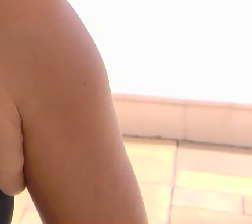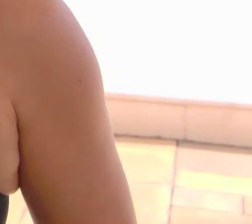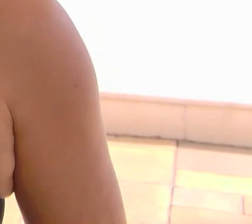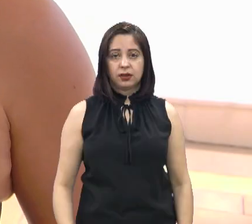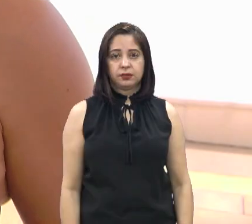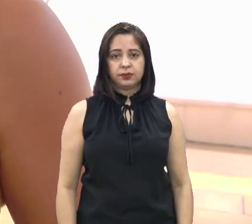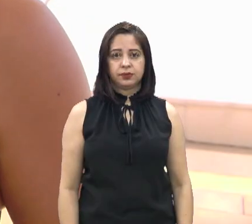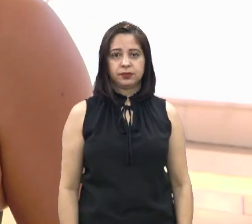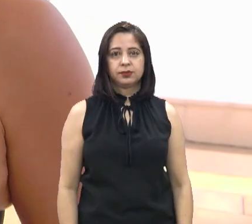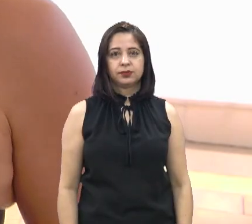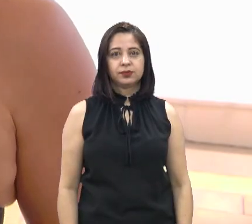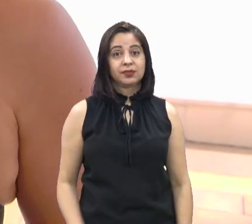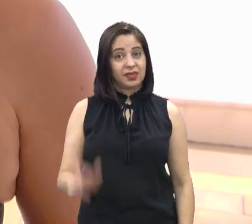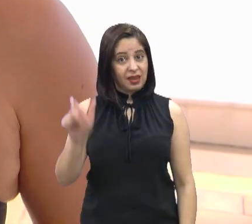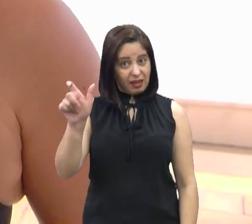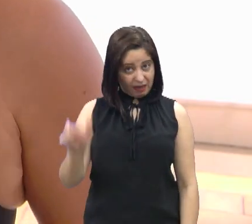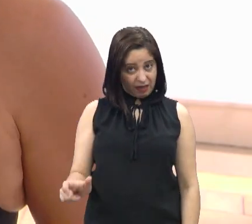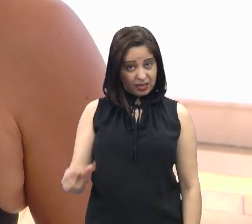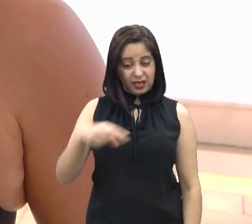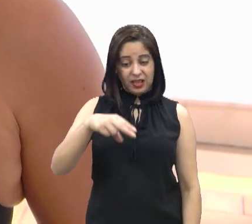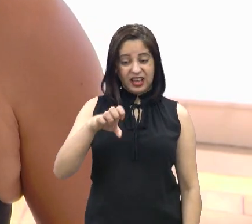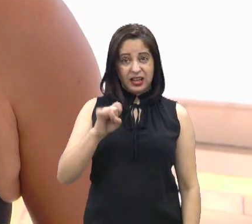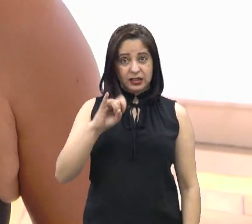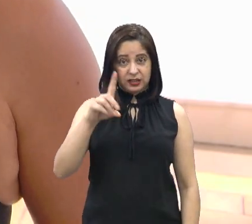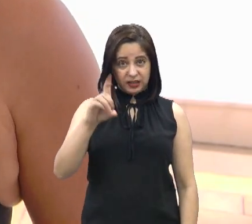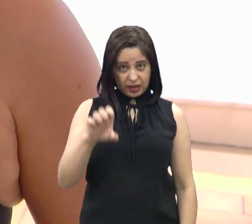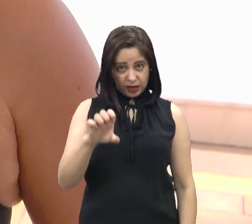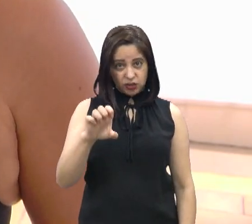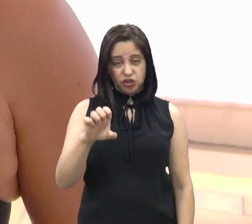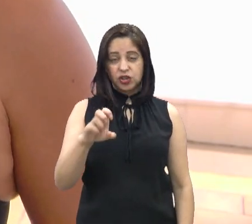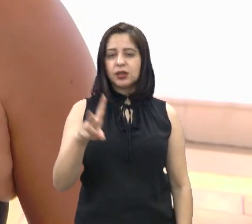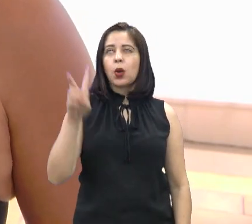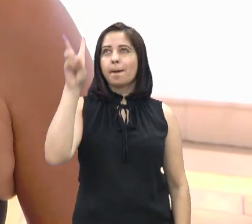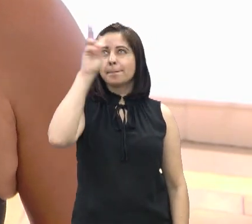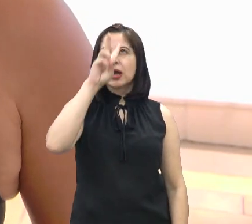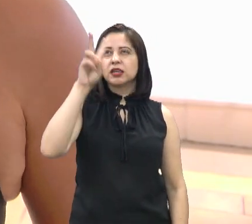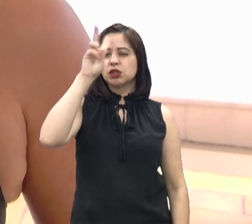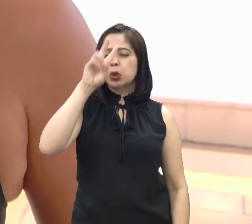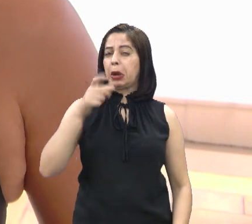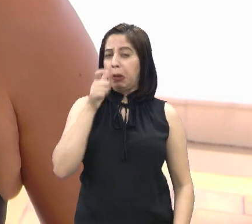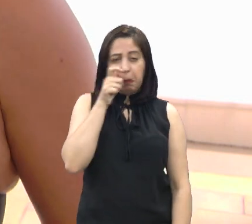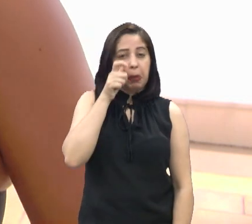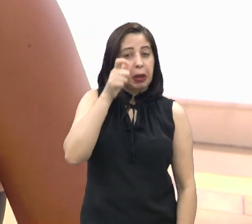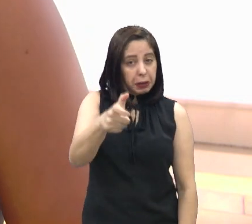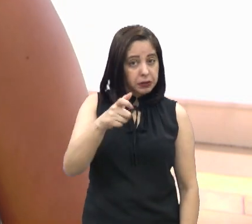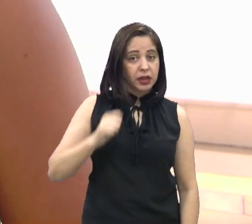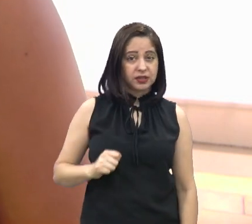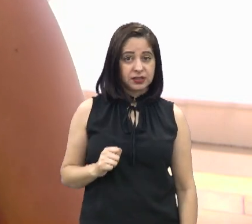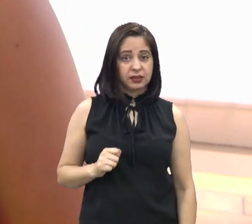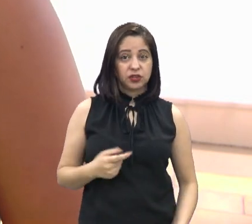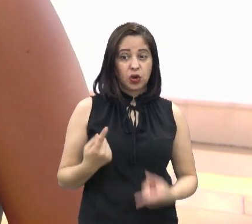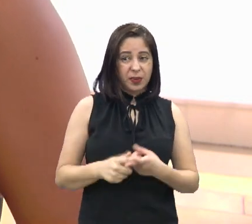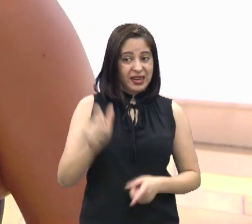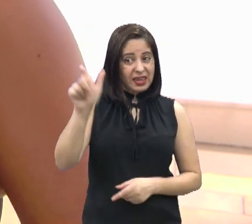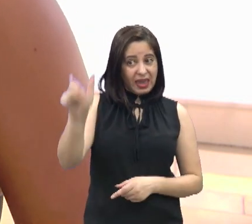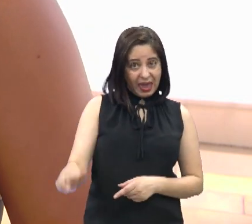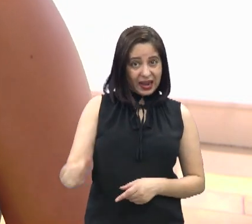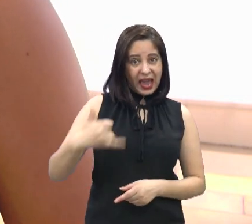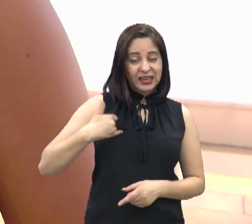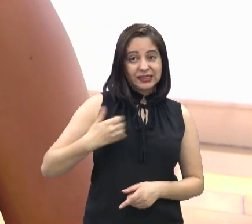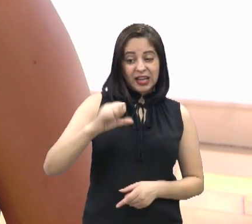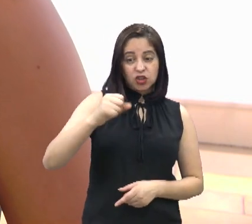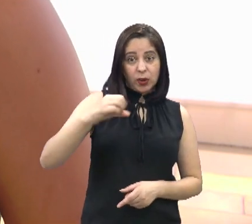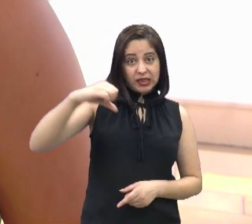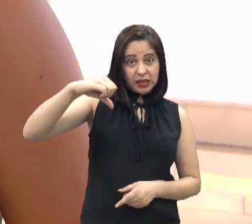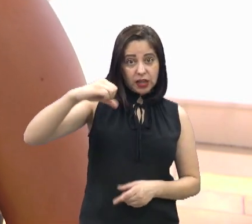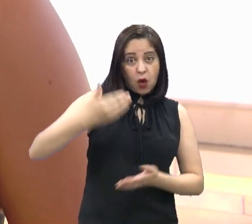A Neide tem uma história muito interessante. Ela começou a atividade comigo a partir de 89 anos, desde